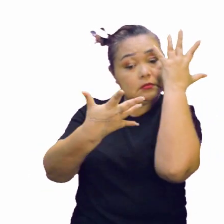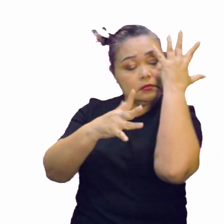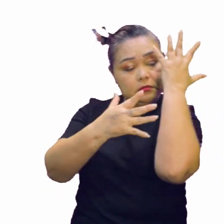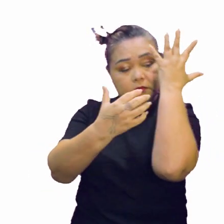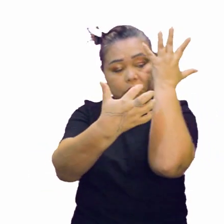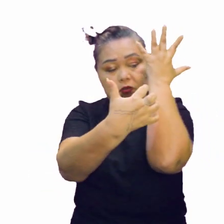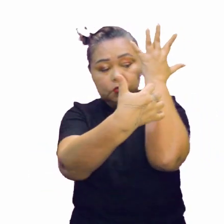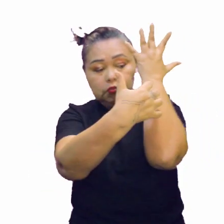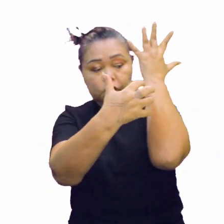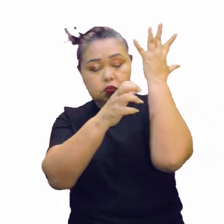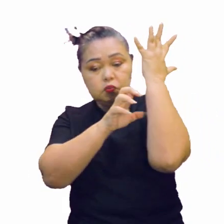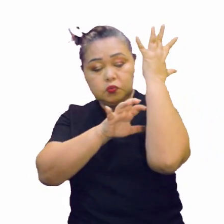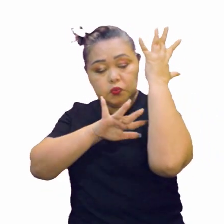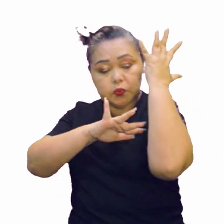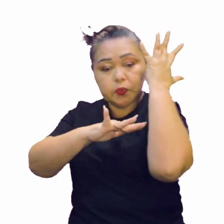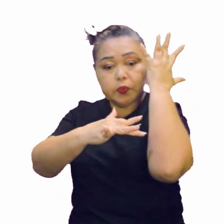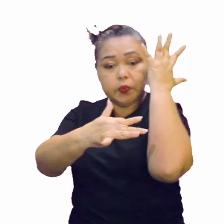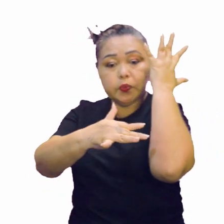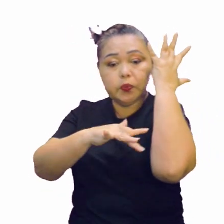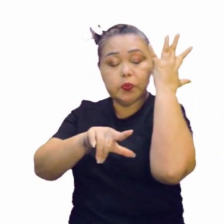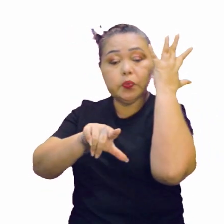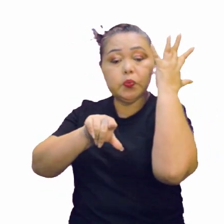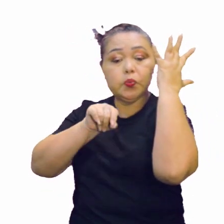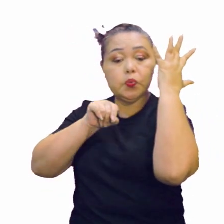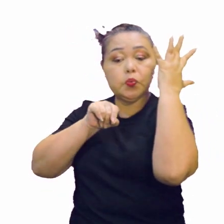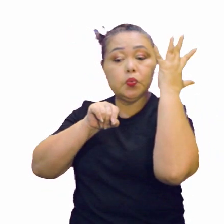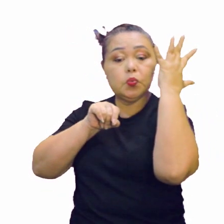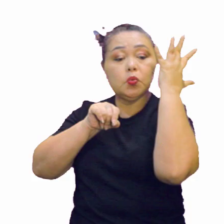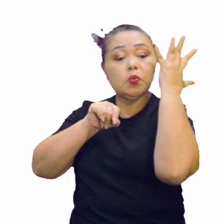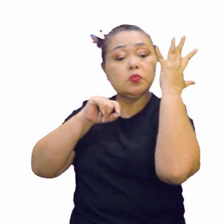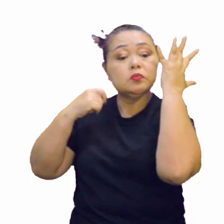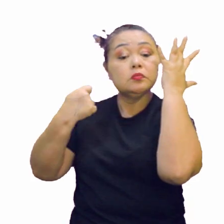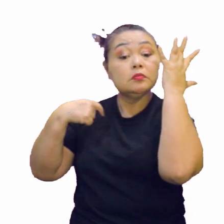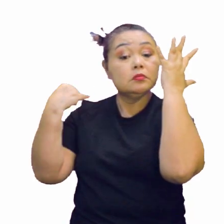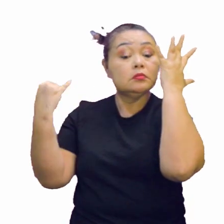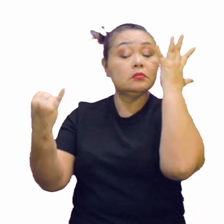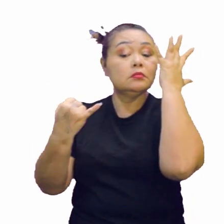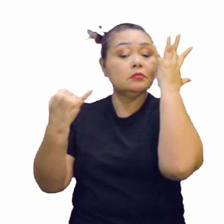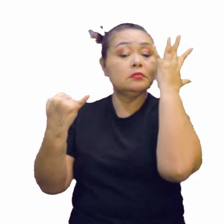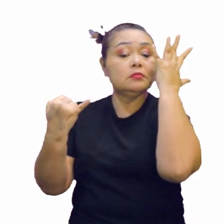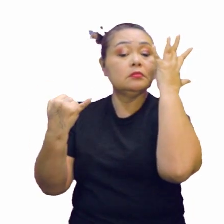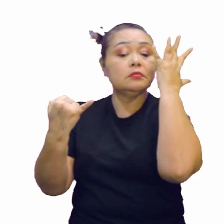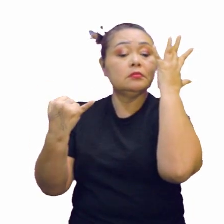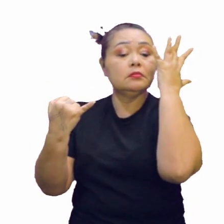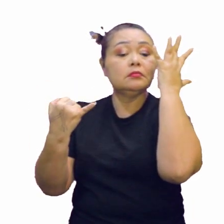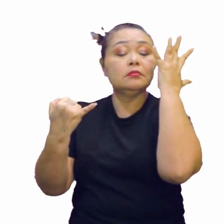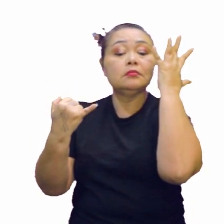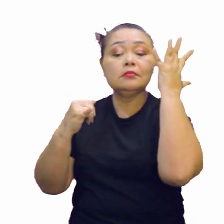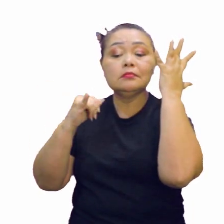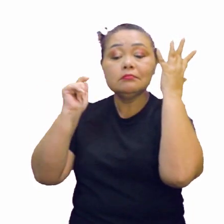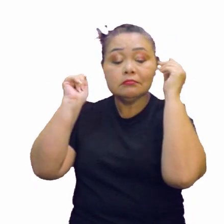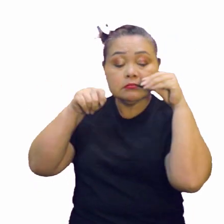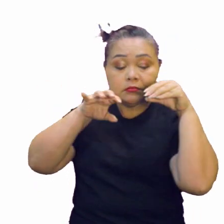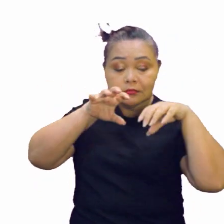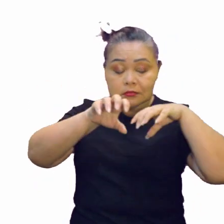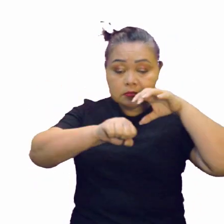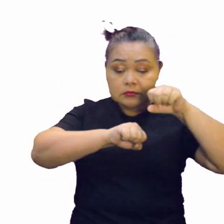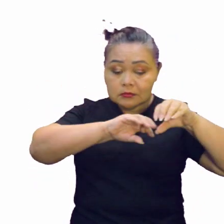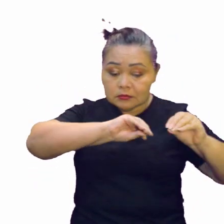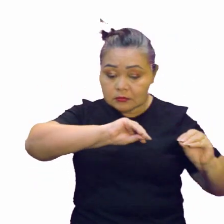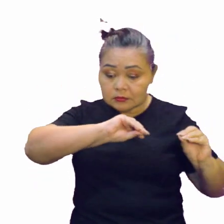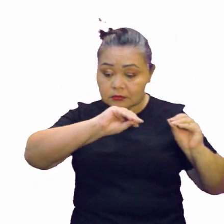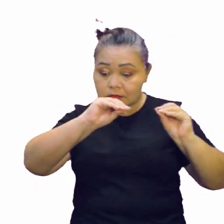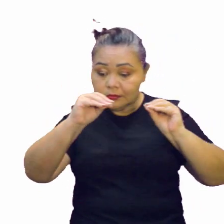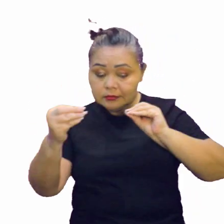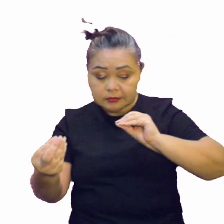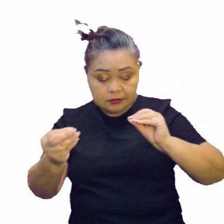das culturas escolhidas, o que é fundamental para as intervenções de